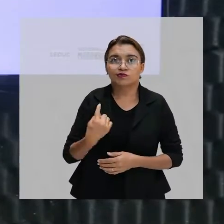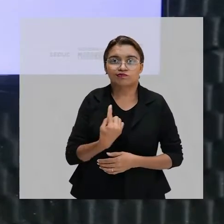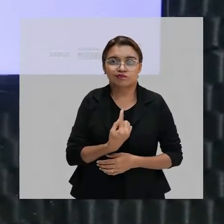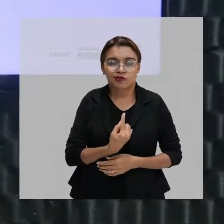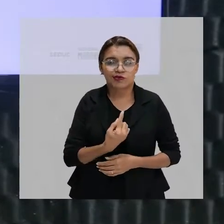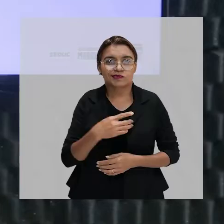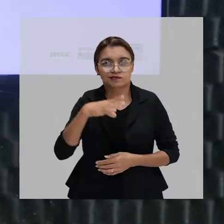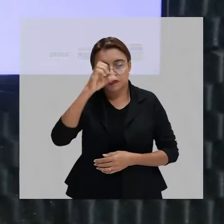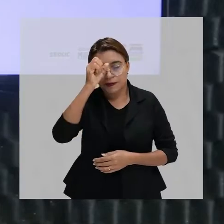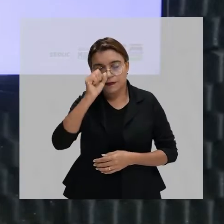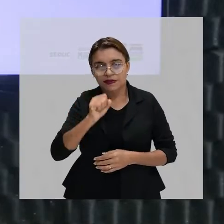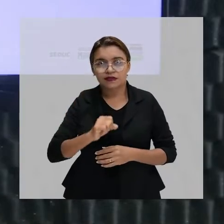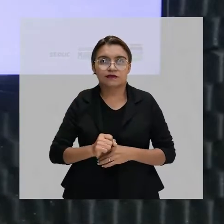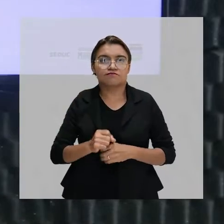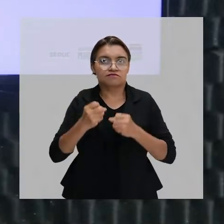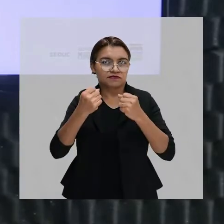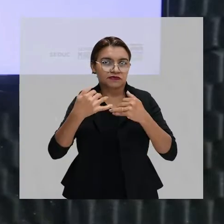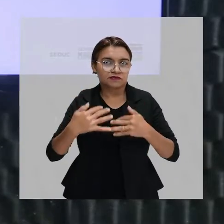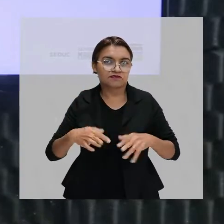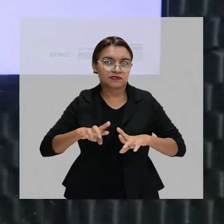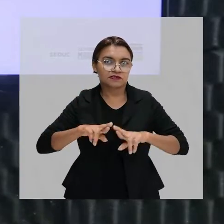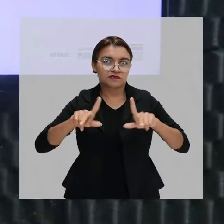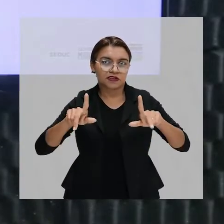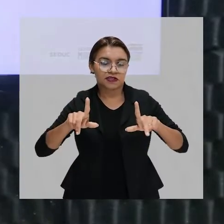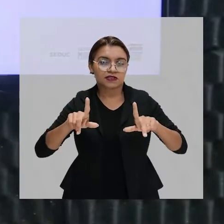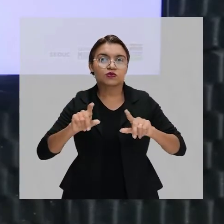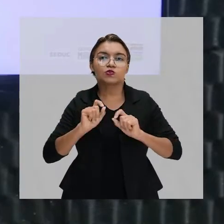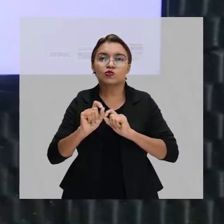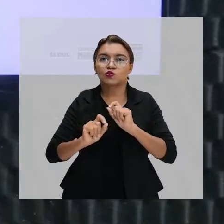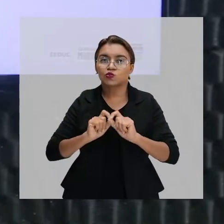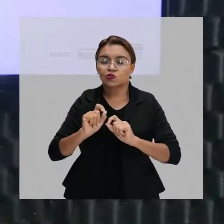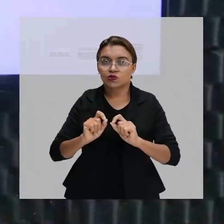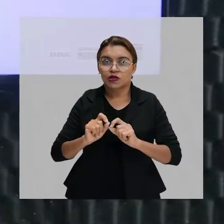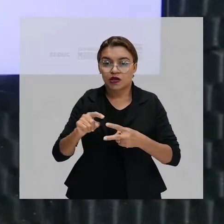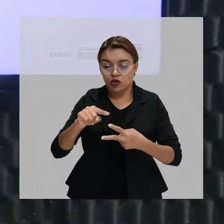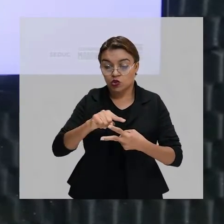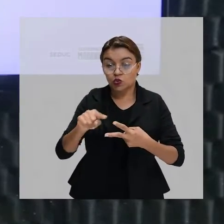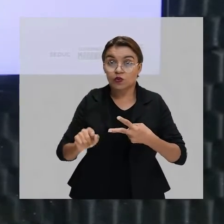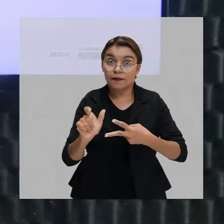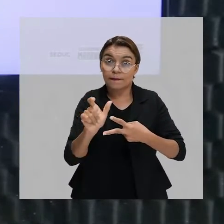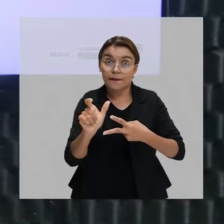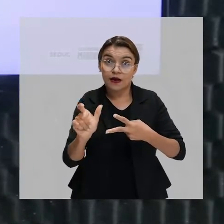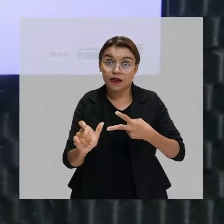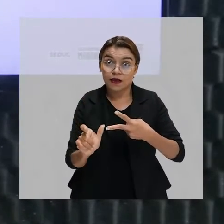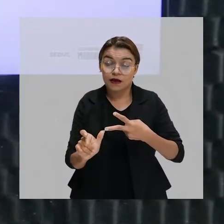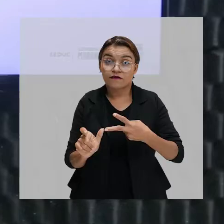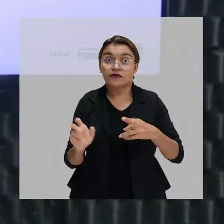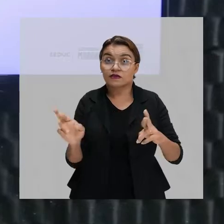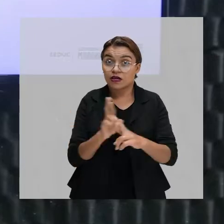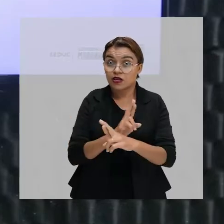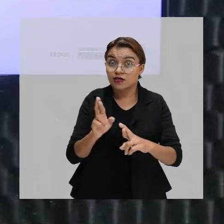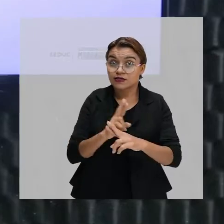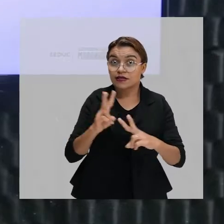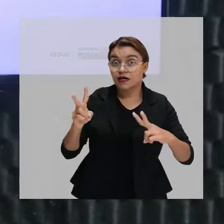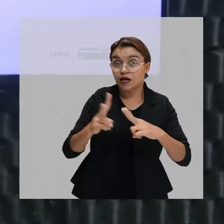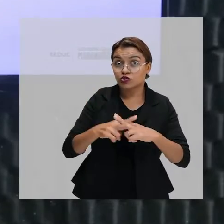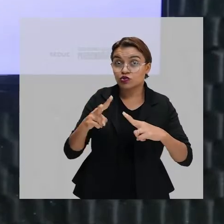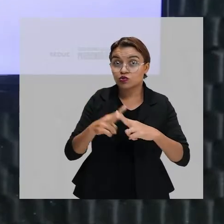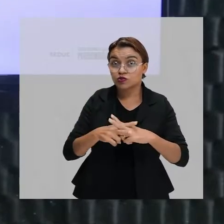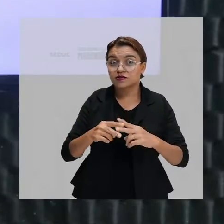uma diferenciação aqui entre outras duas expressões que são relacionadas às